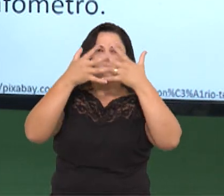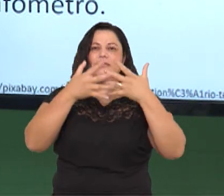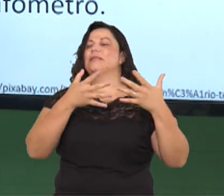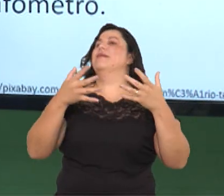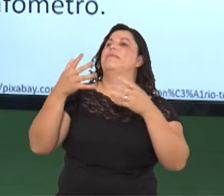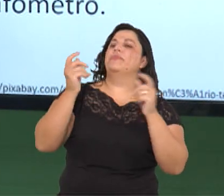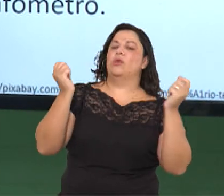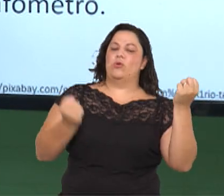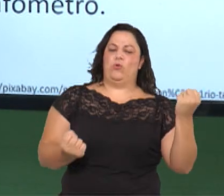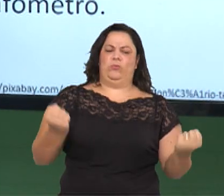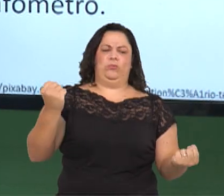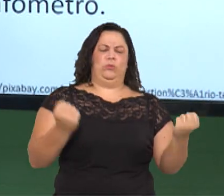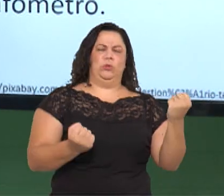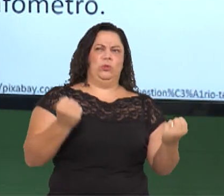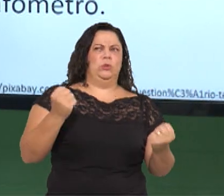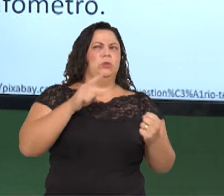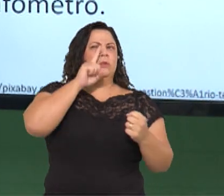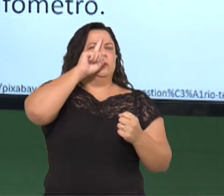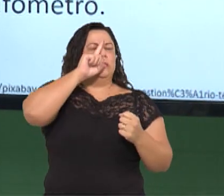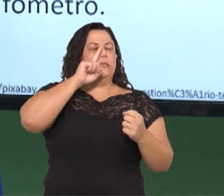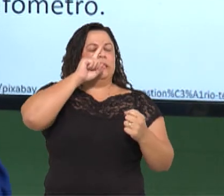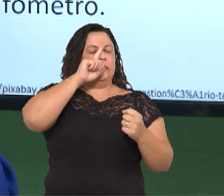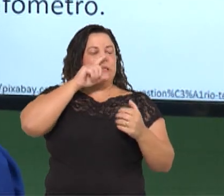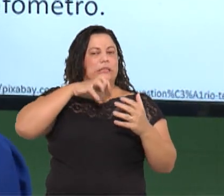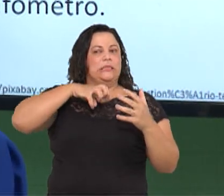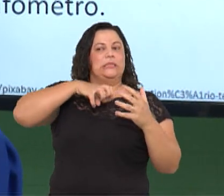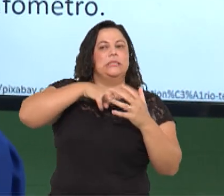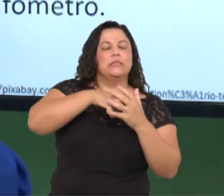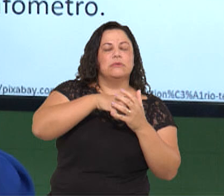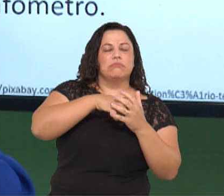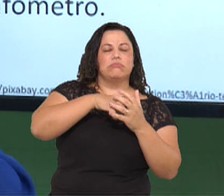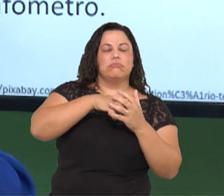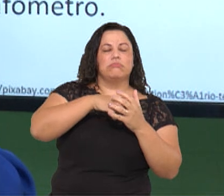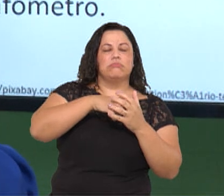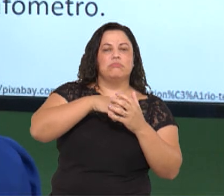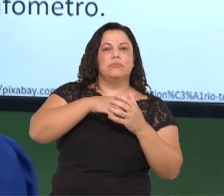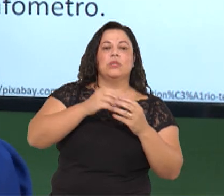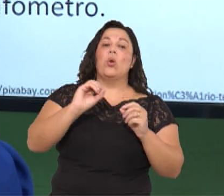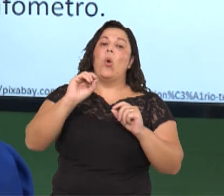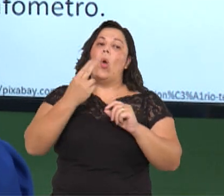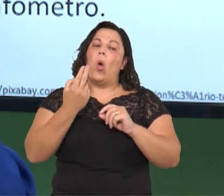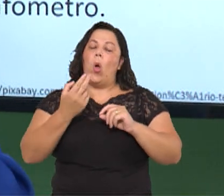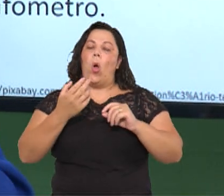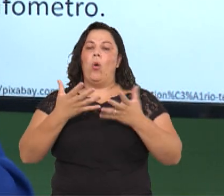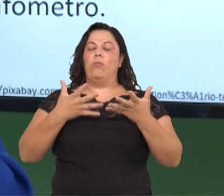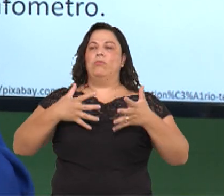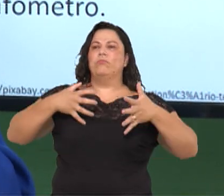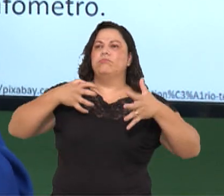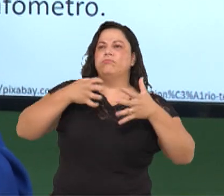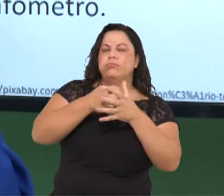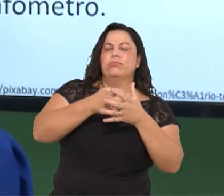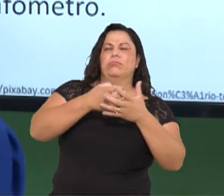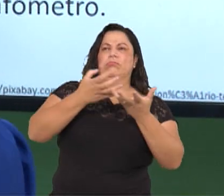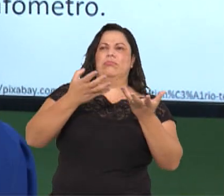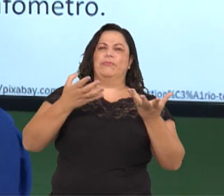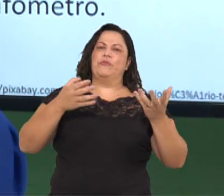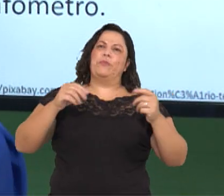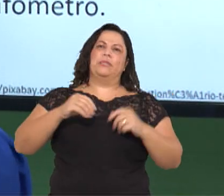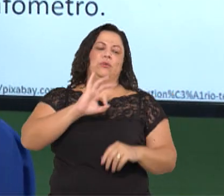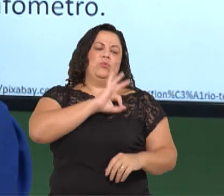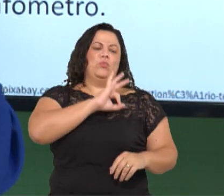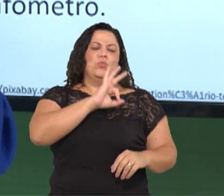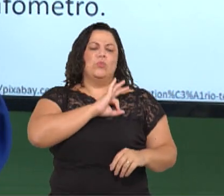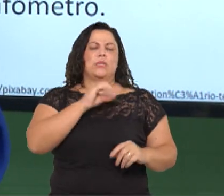e pode causar algum acidente. Então, ao ser parado numa blitz, o policial faz com que